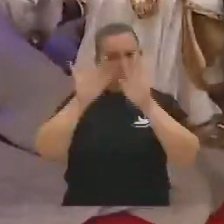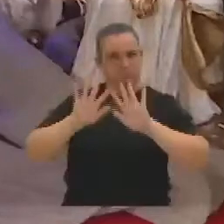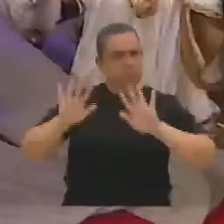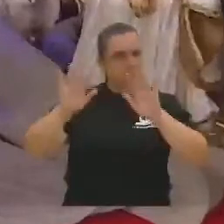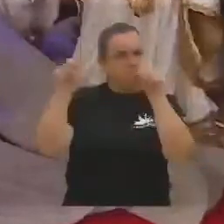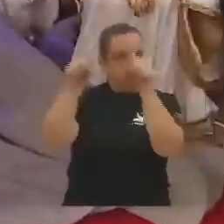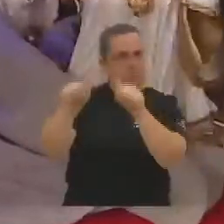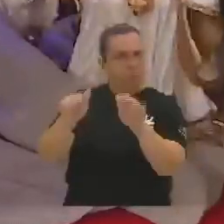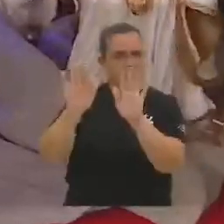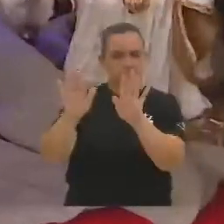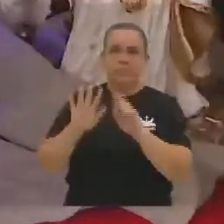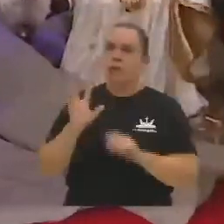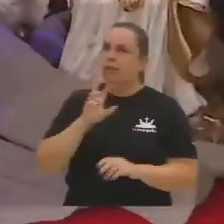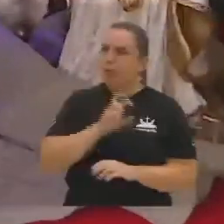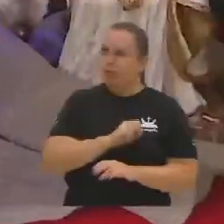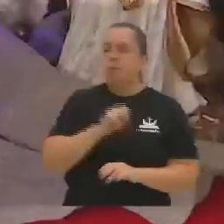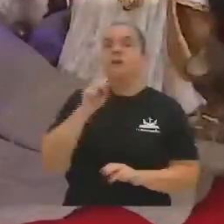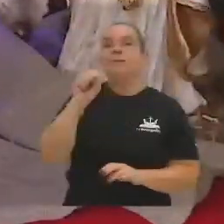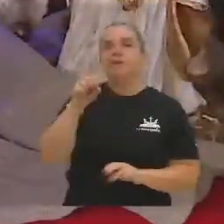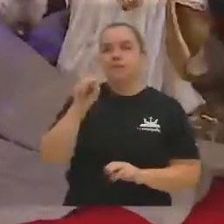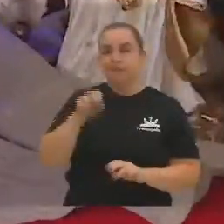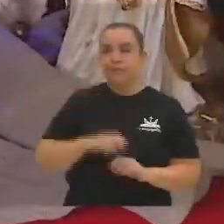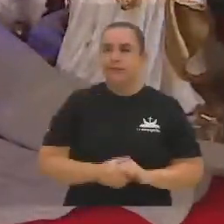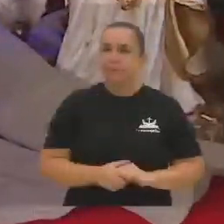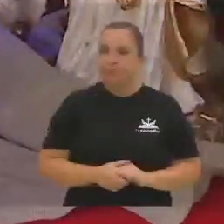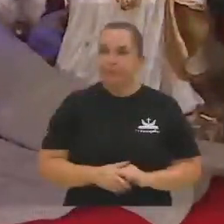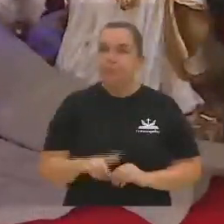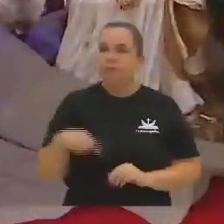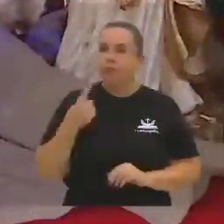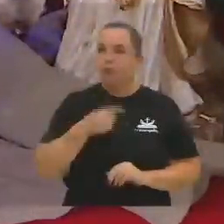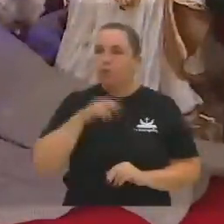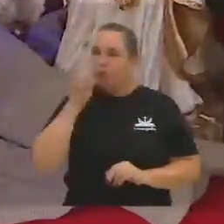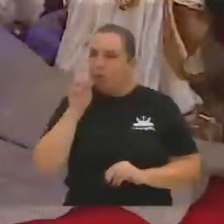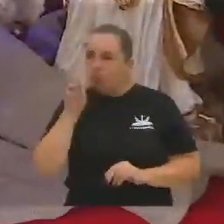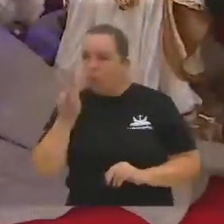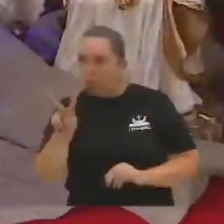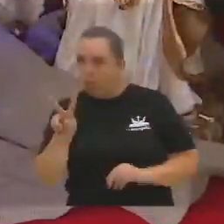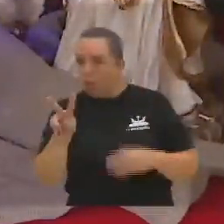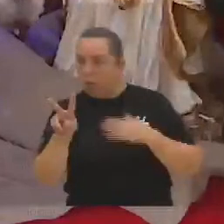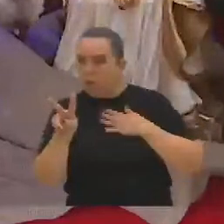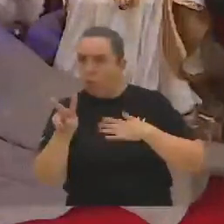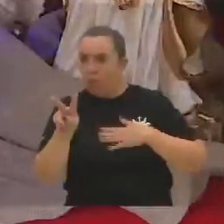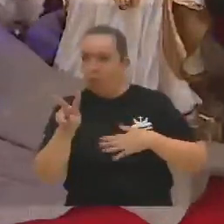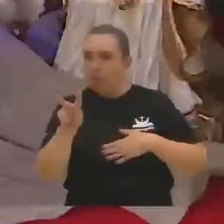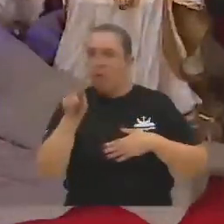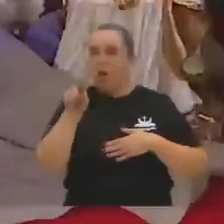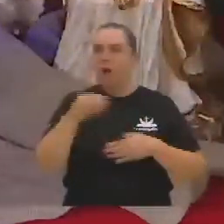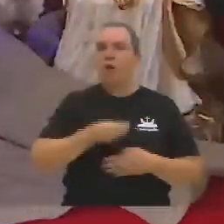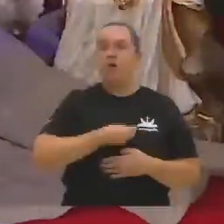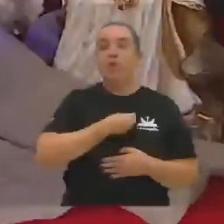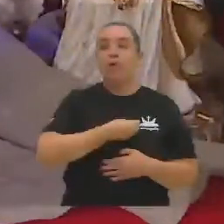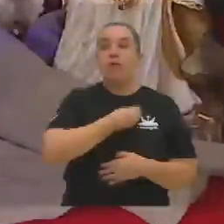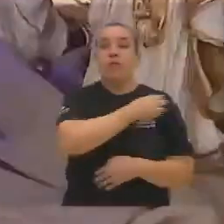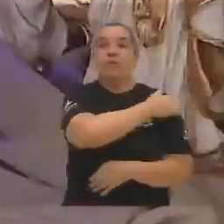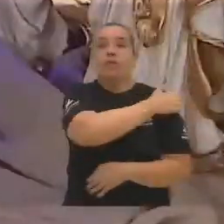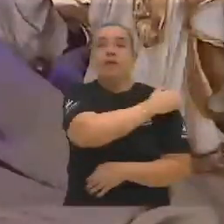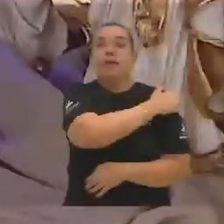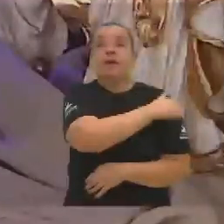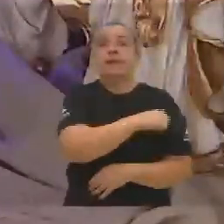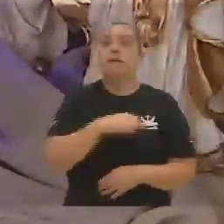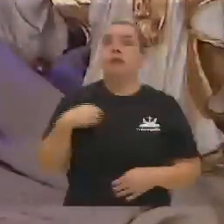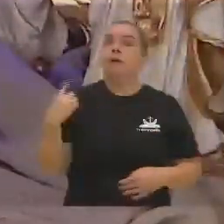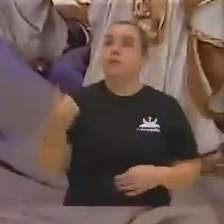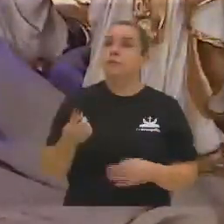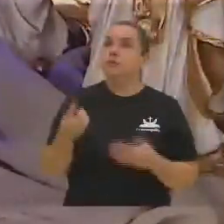é cheia de muito amor, sim. Nós olhamos e a nossa vida e o nosso interior, ele